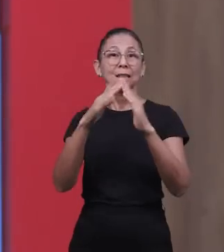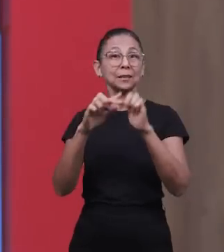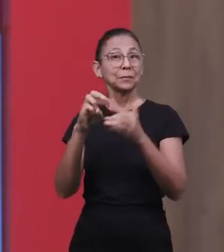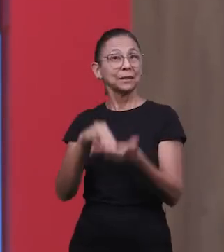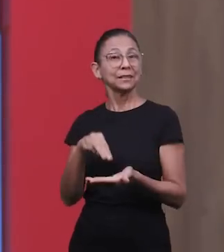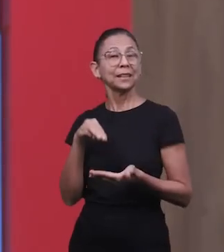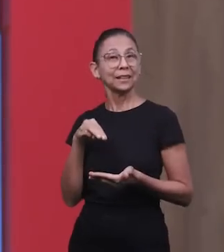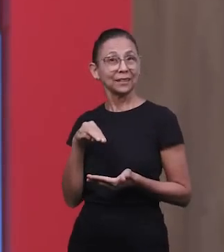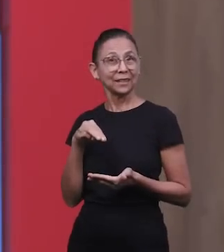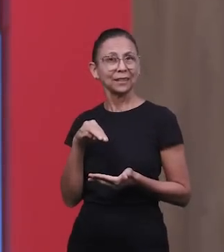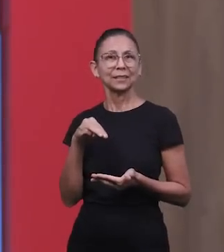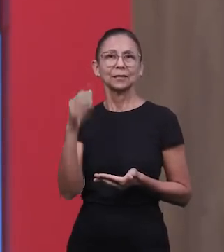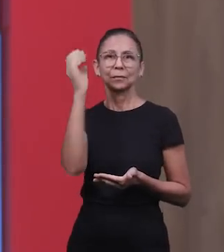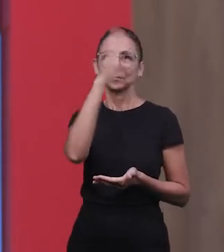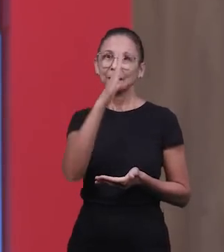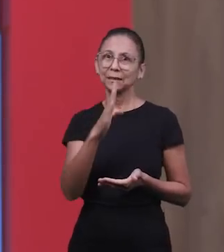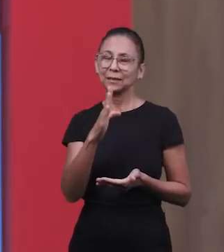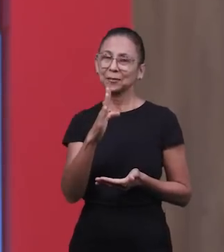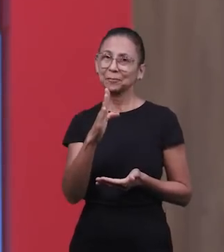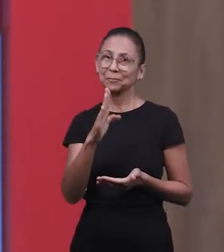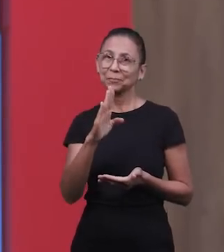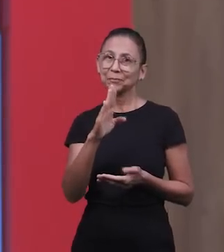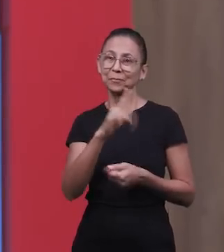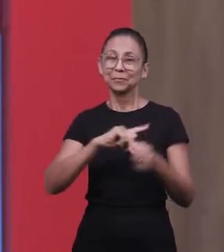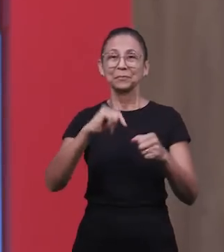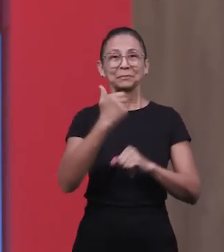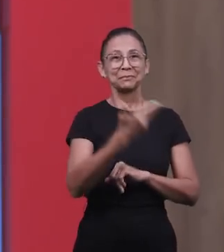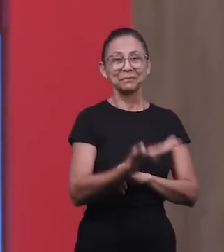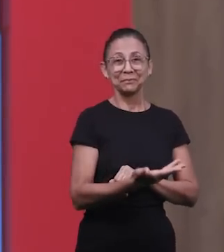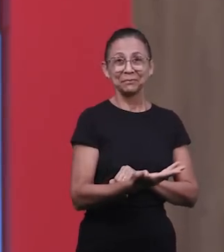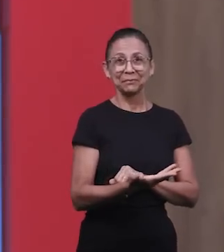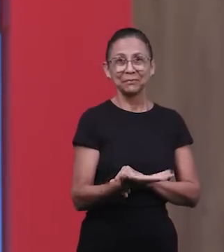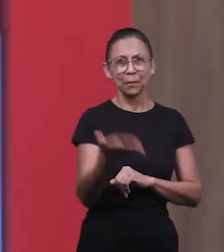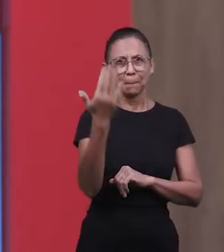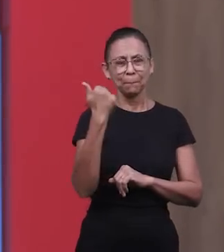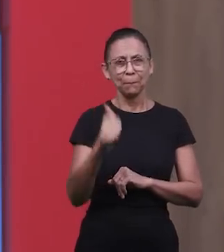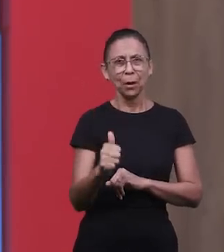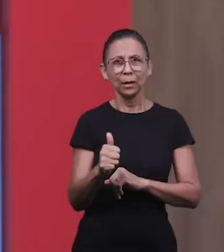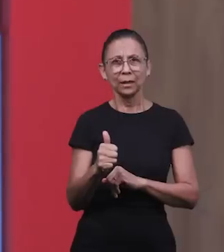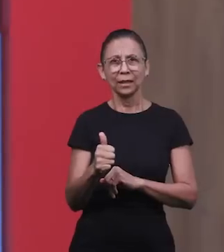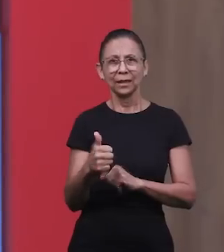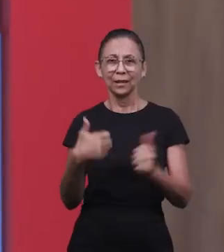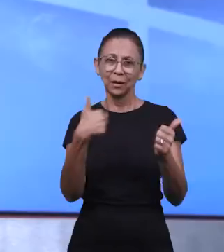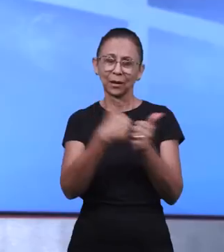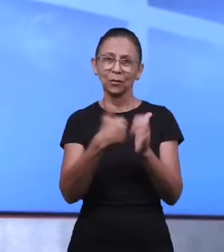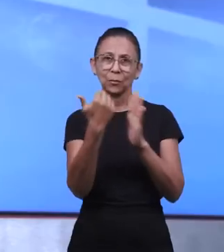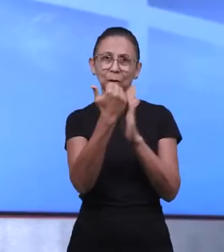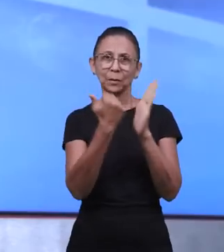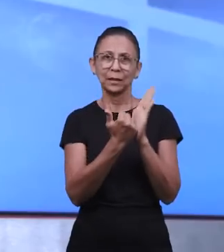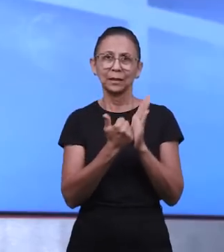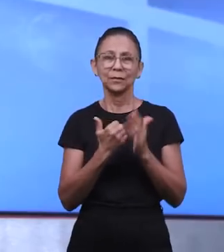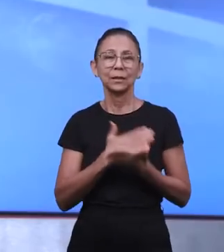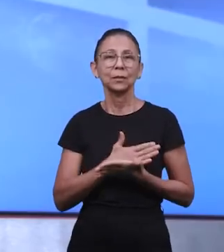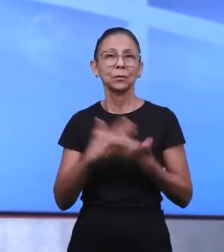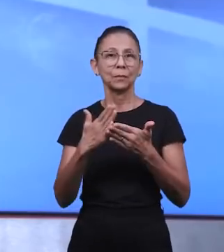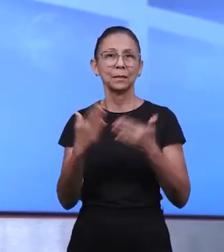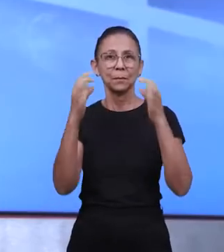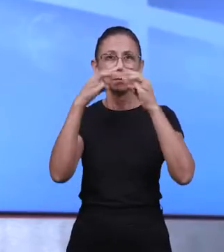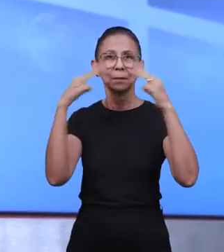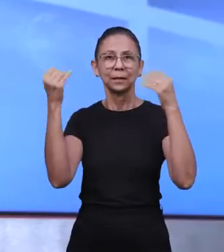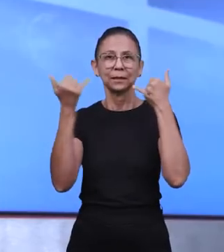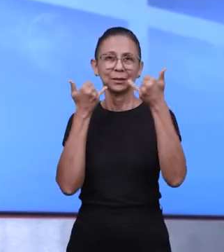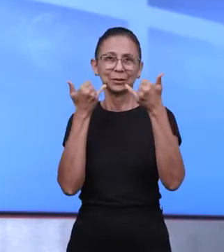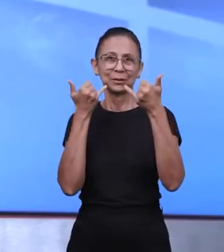Cristã Maranata pelo Brasil e também no exterior. Fique com a gente porque a partir de agora está entrando no ar o